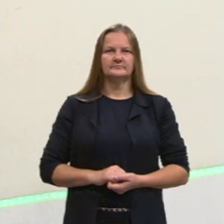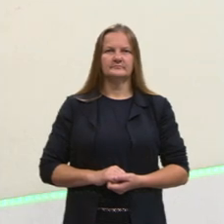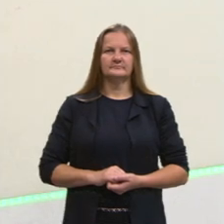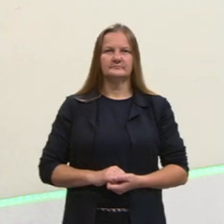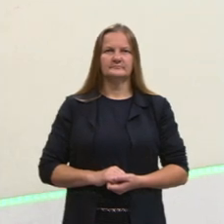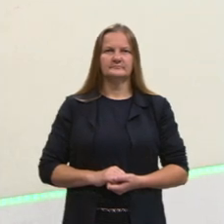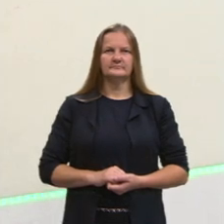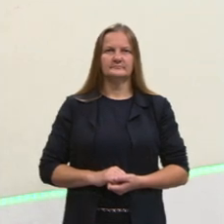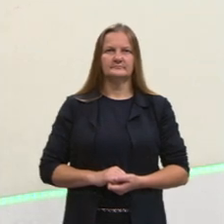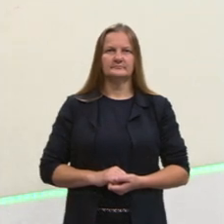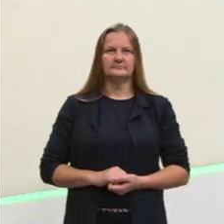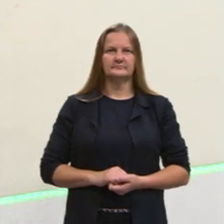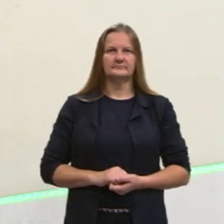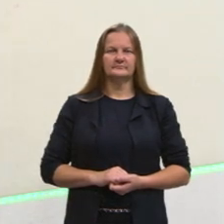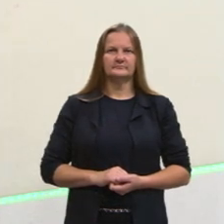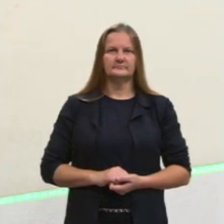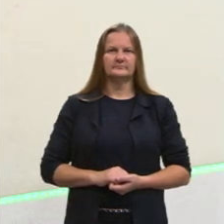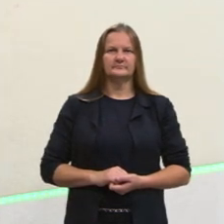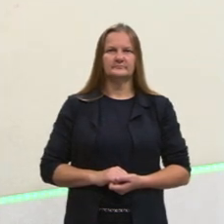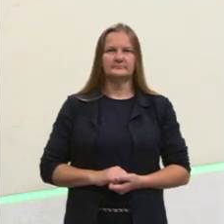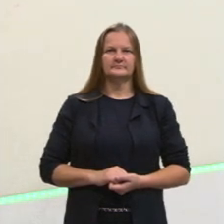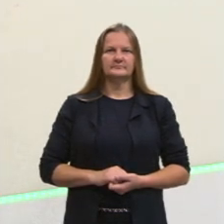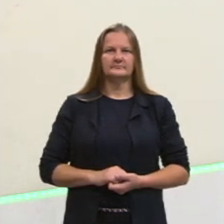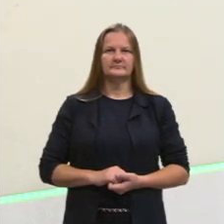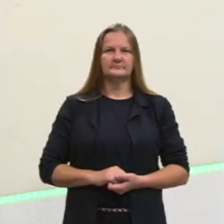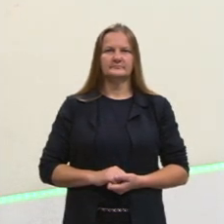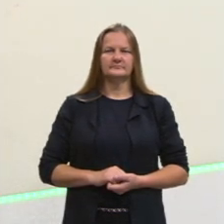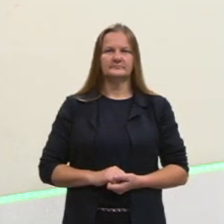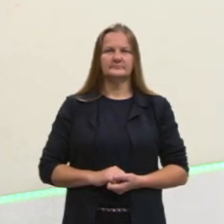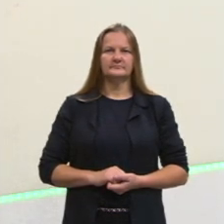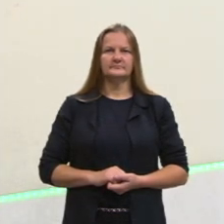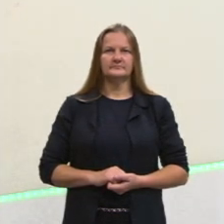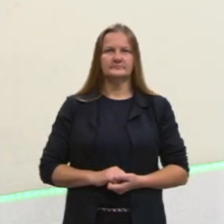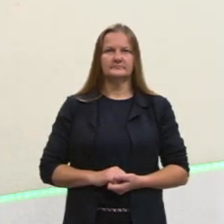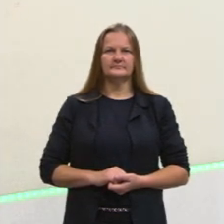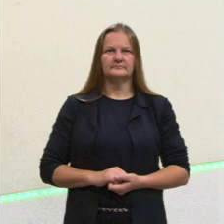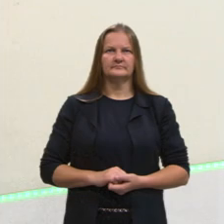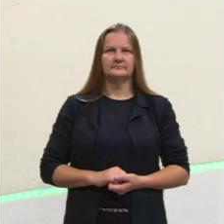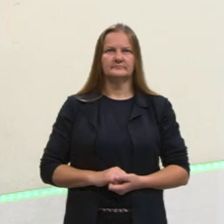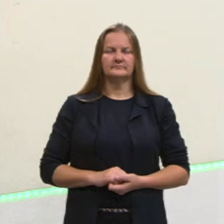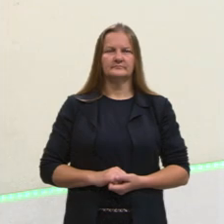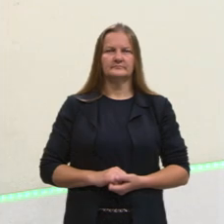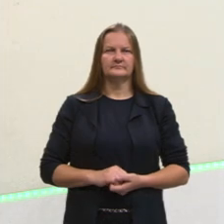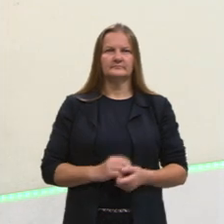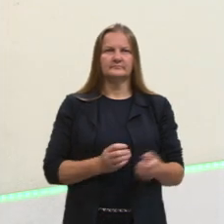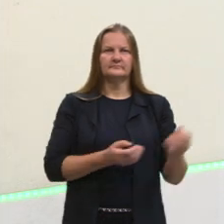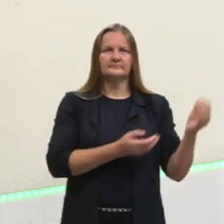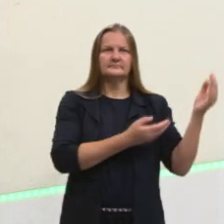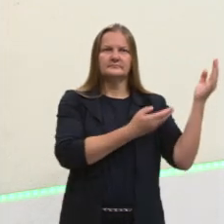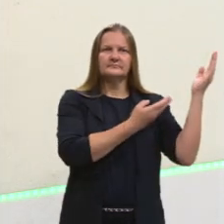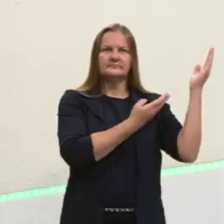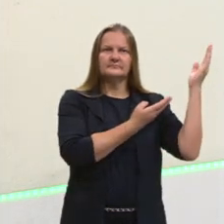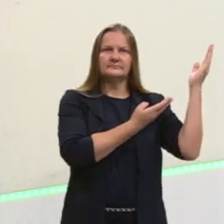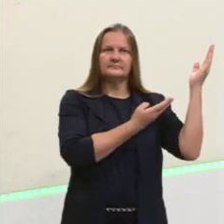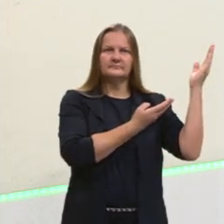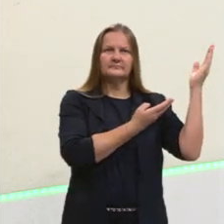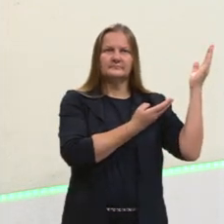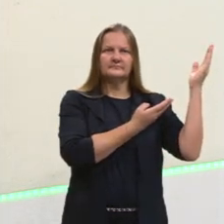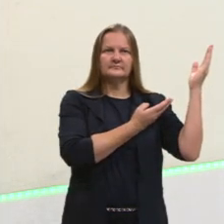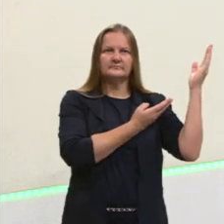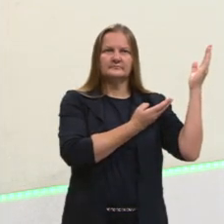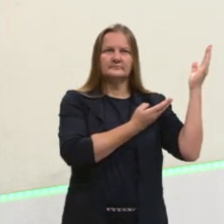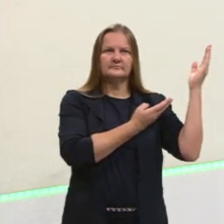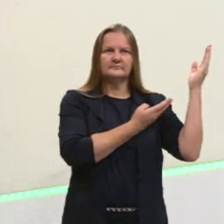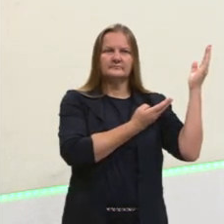E aí E aí a mulher